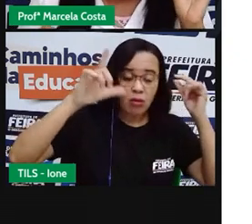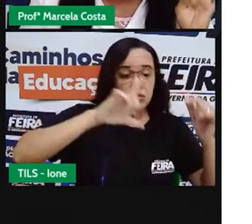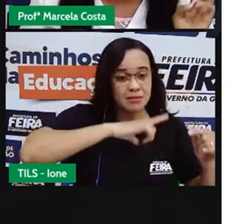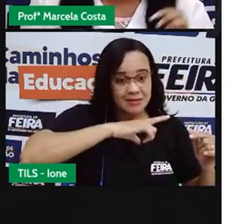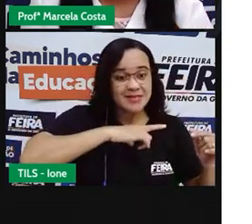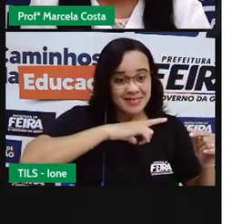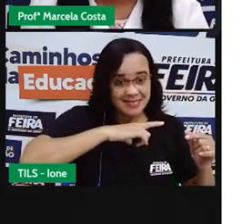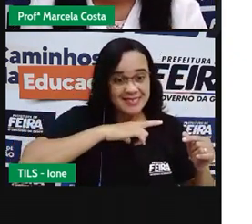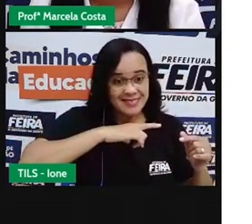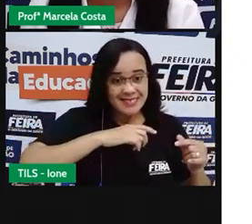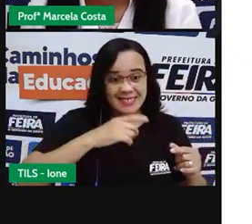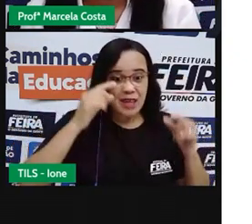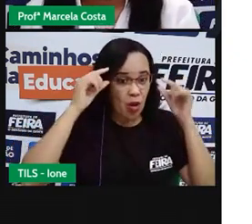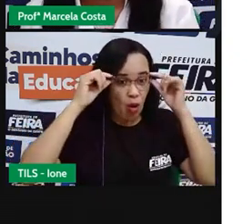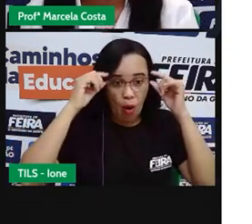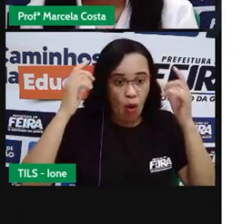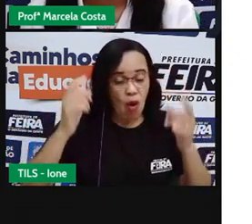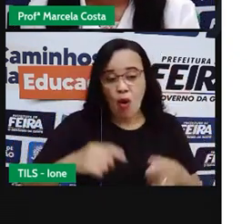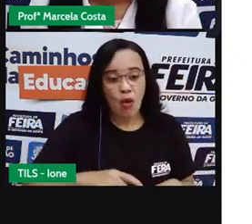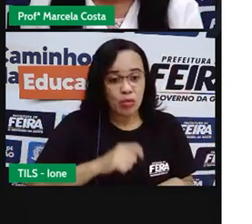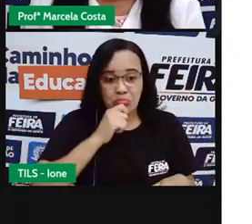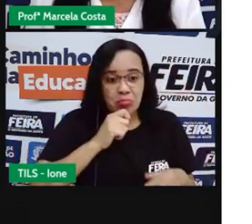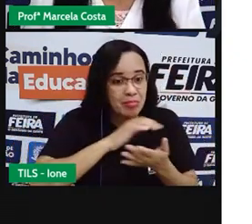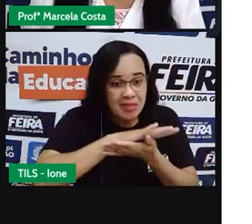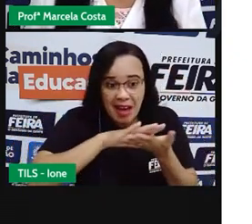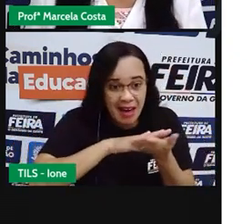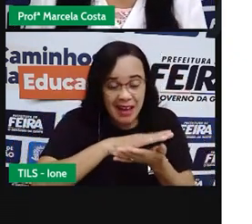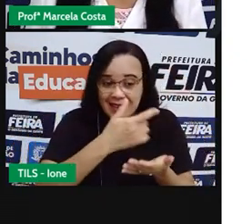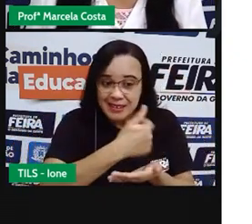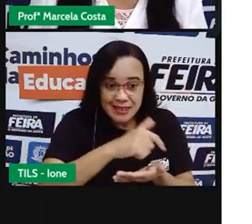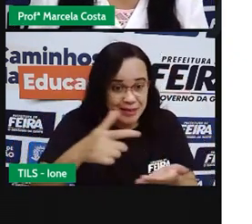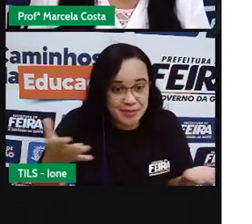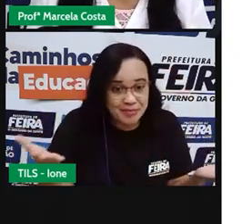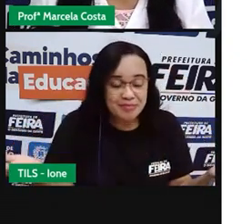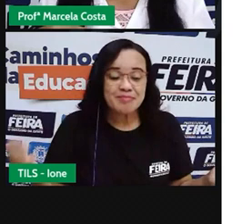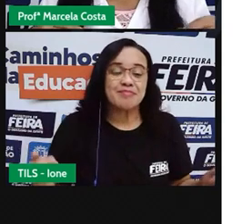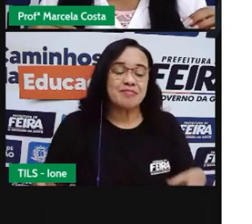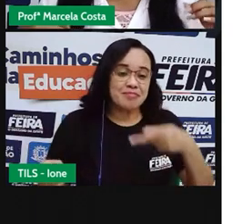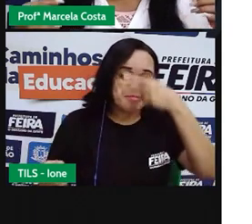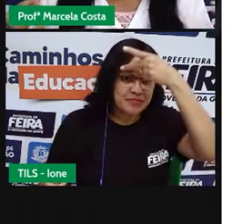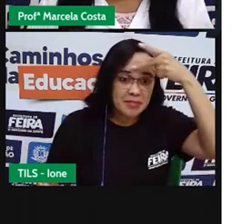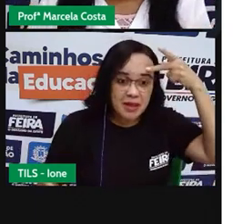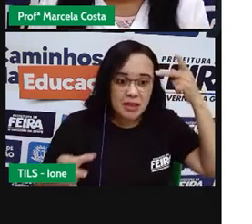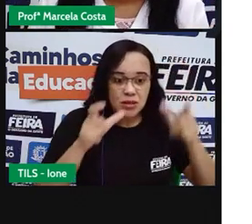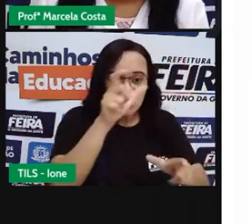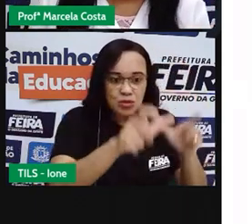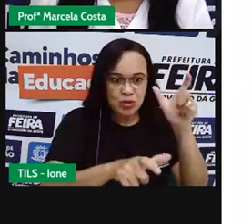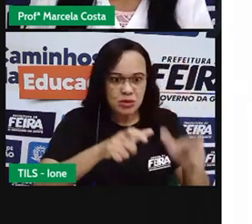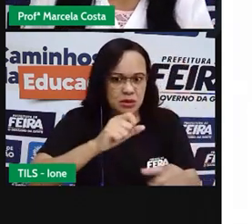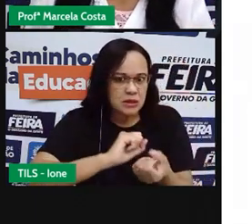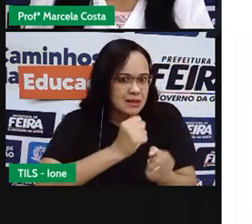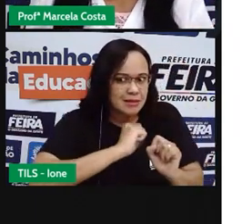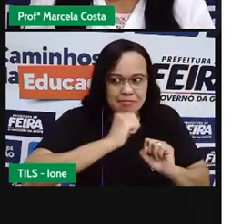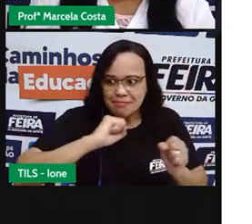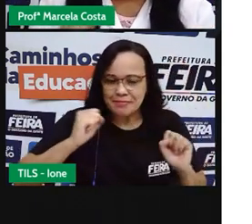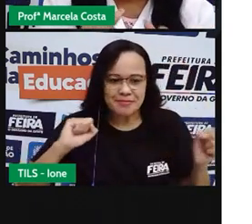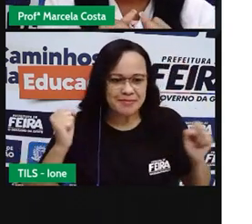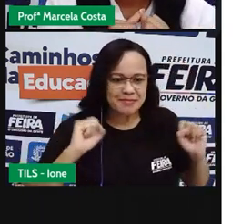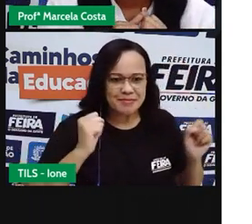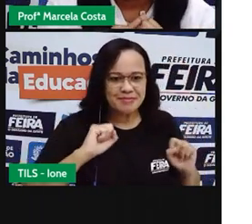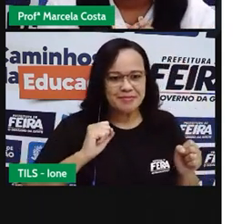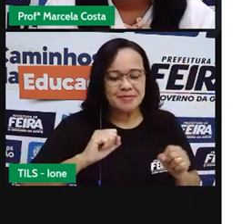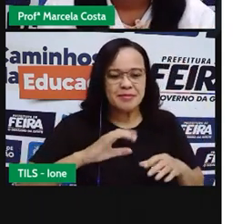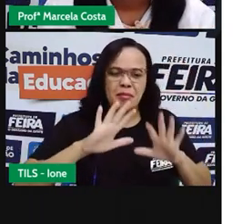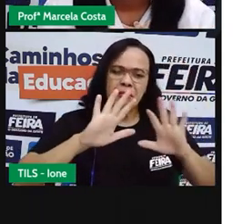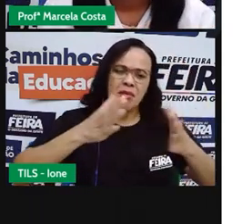eu, pessoas que não usam óculos, pessoas que são agitadas, pessoas que são